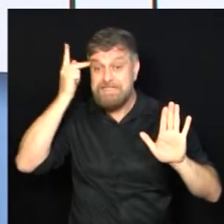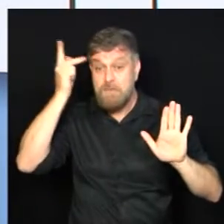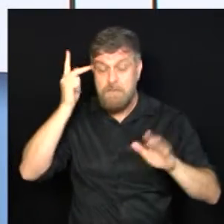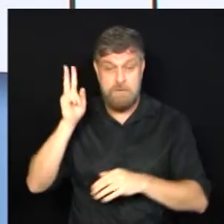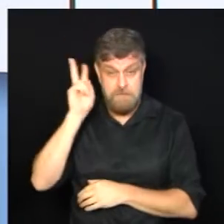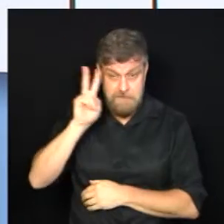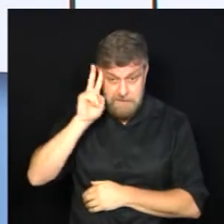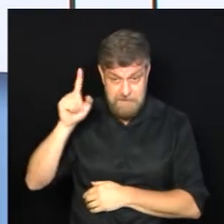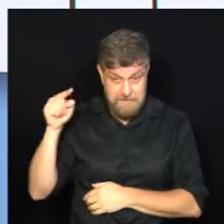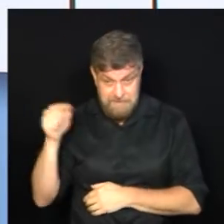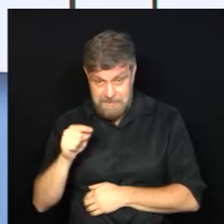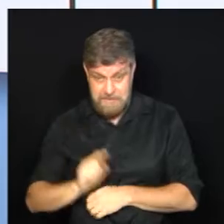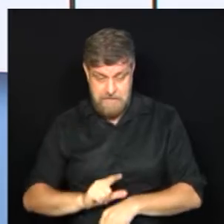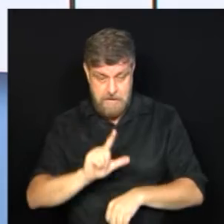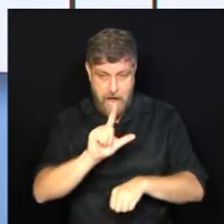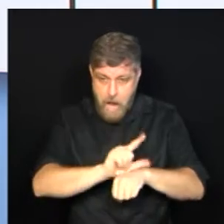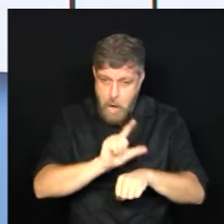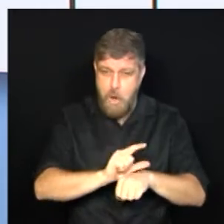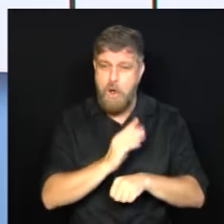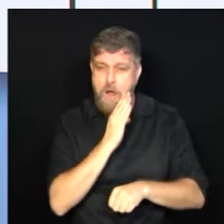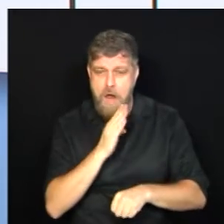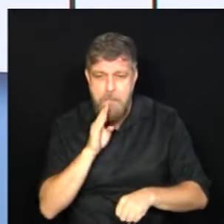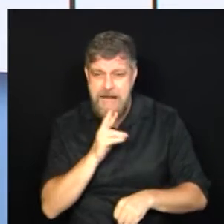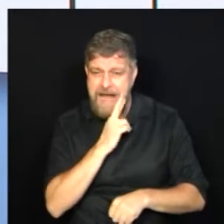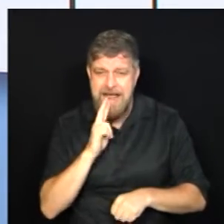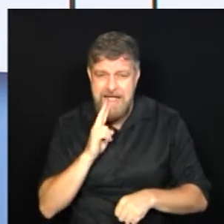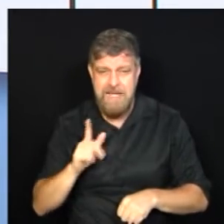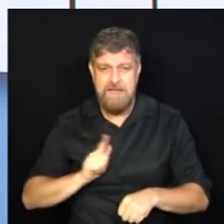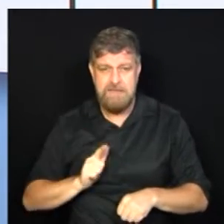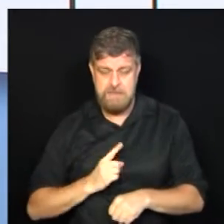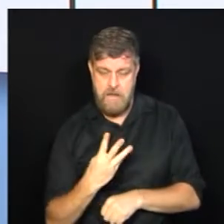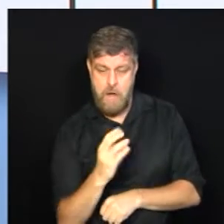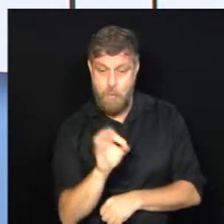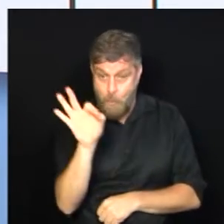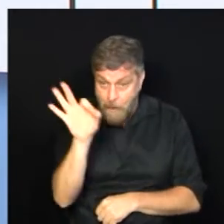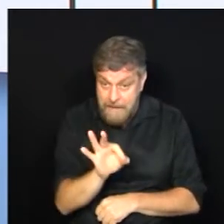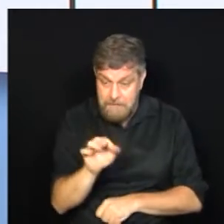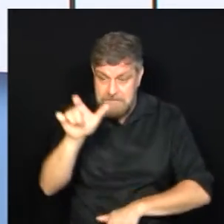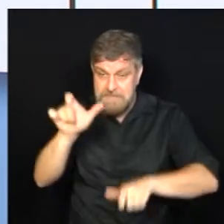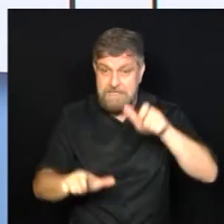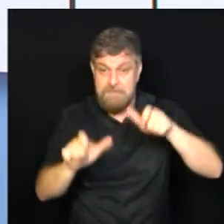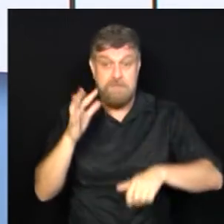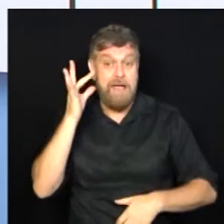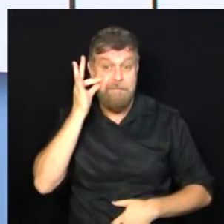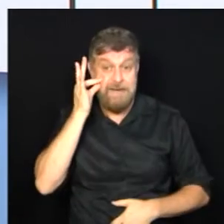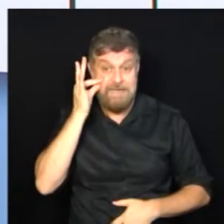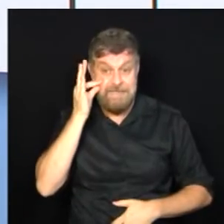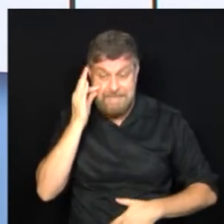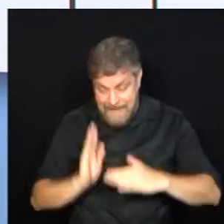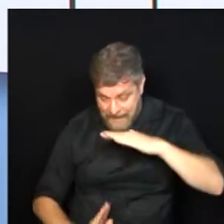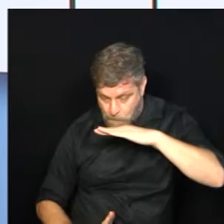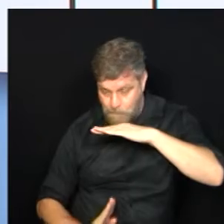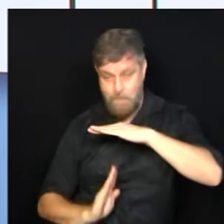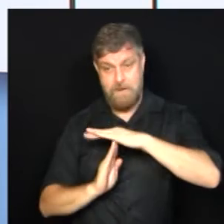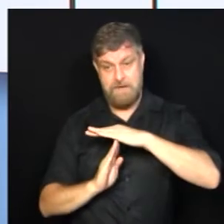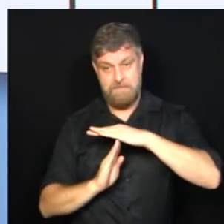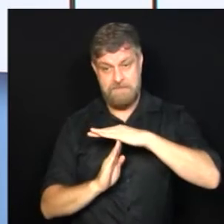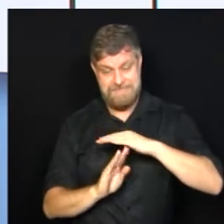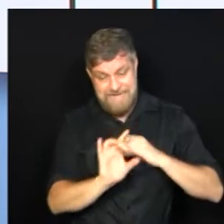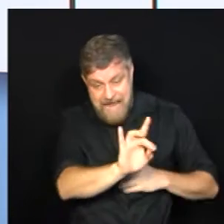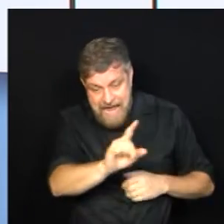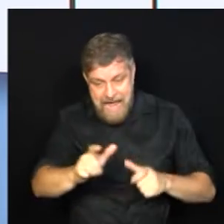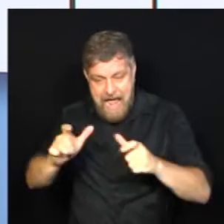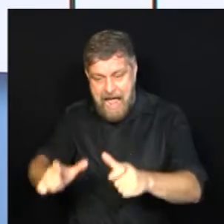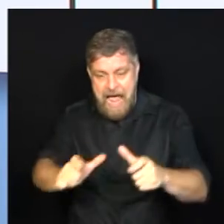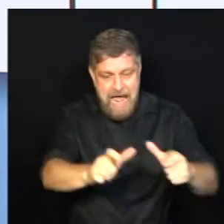estabelecimentos, eles podem aí ter até 40% de ocupação, que é o limite de cada